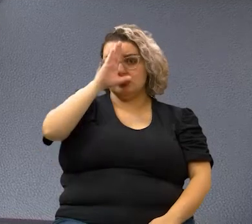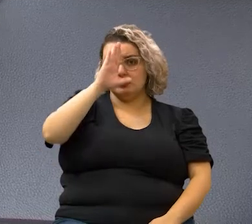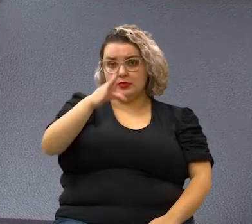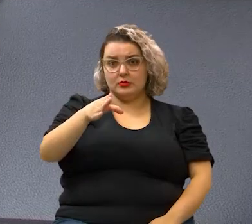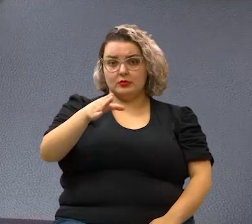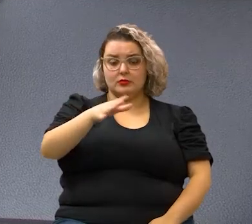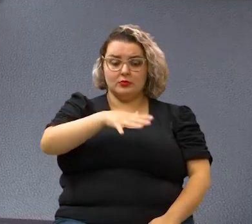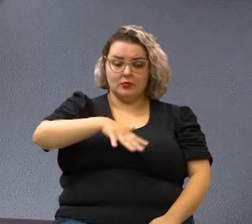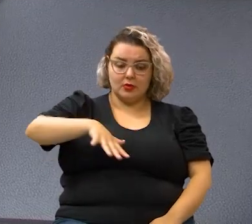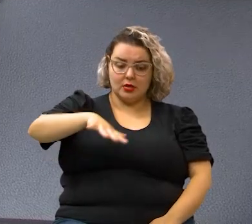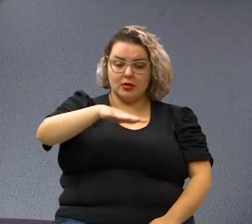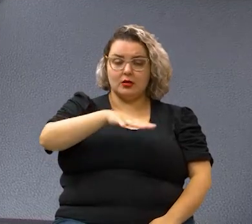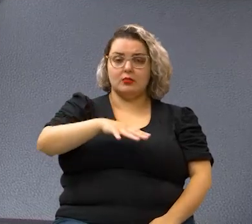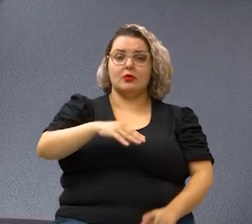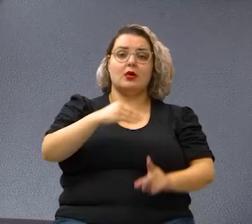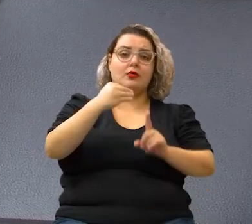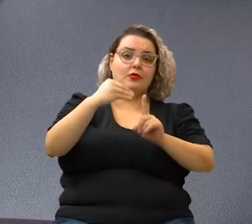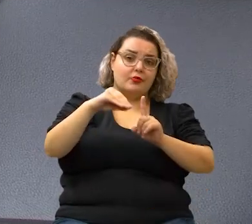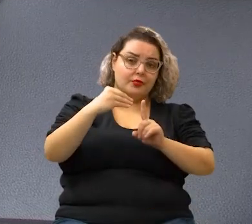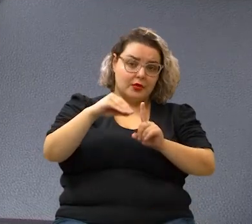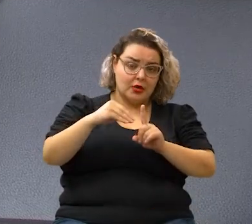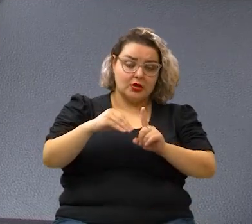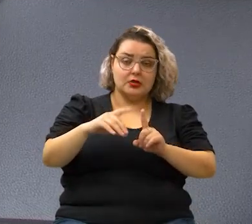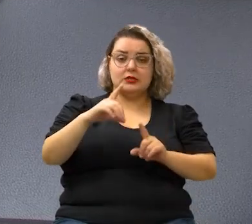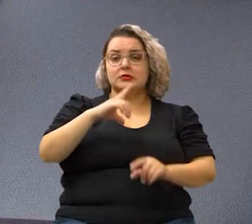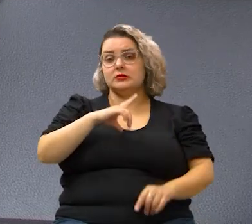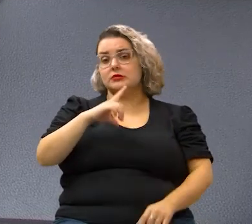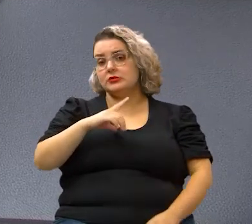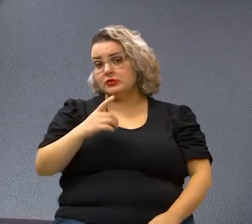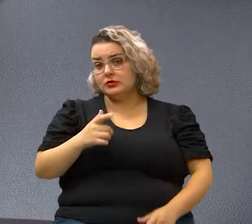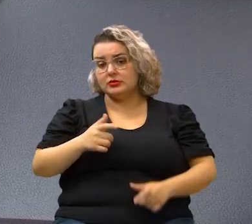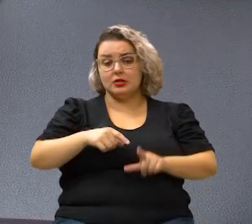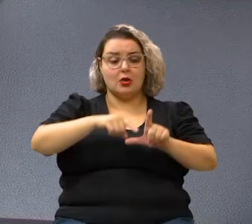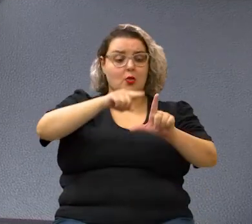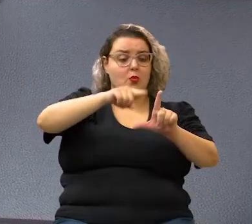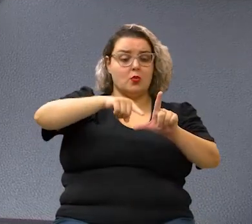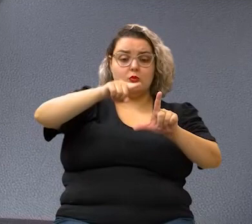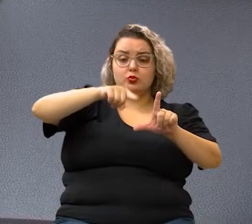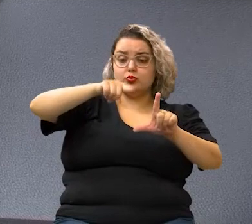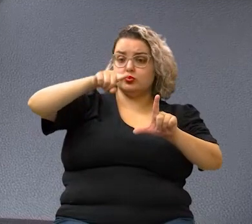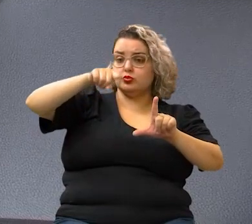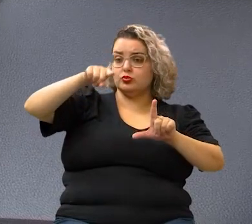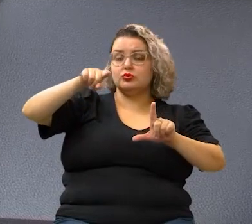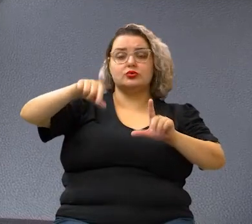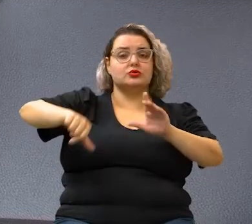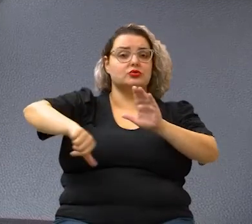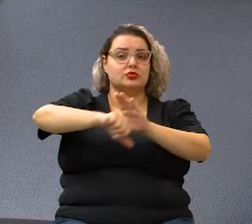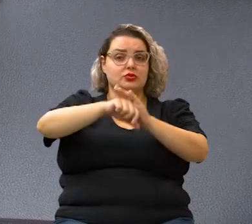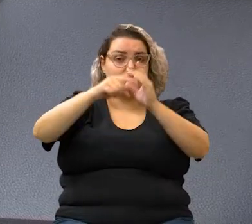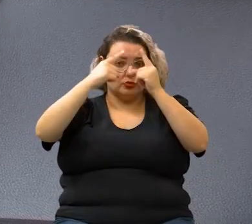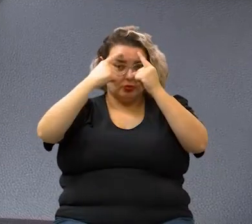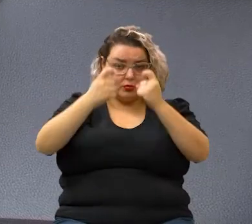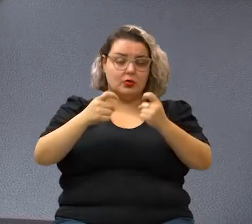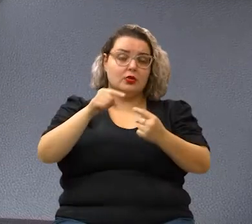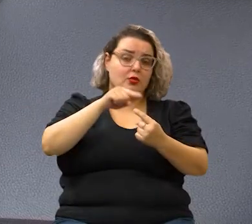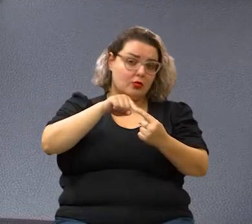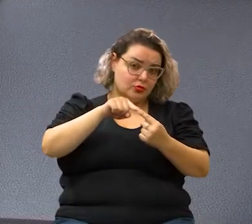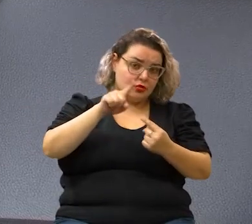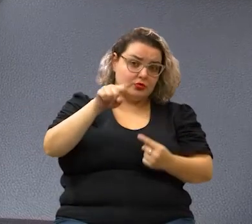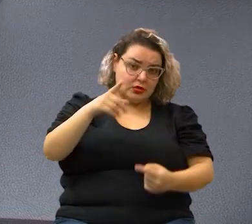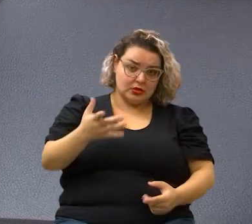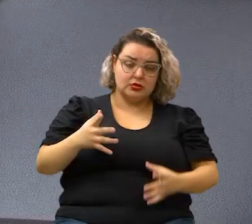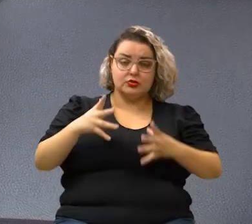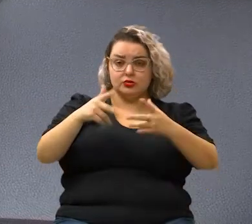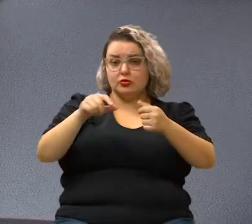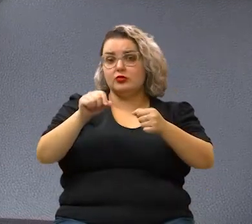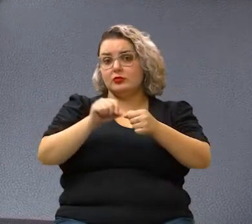preferência numa região que tenha vulnerabilidade, que tenha altos índices de criminalidade e violência, porque o objetivo é esse.